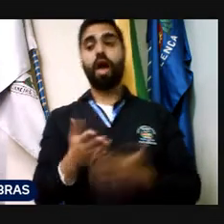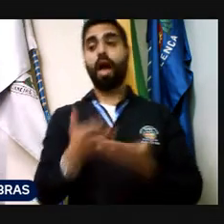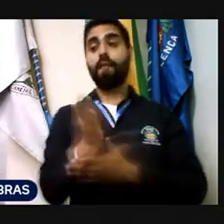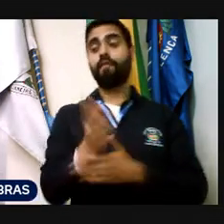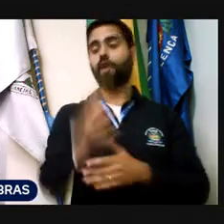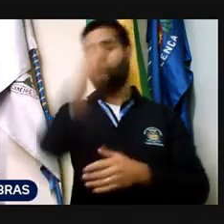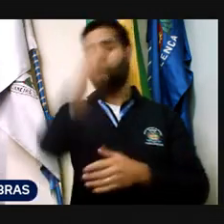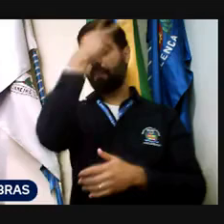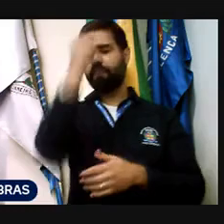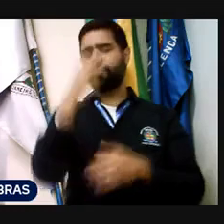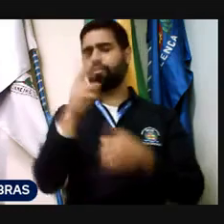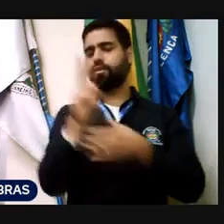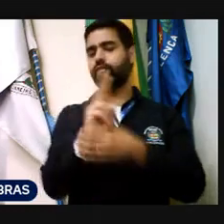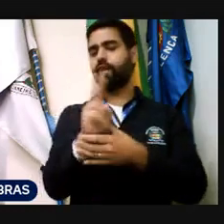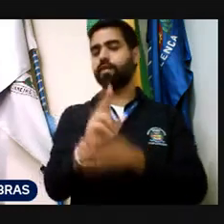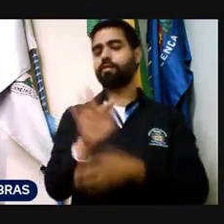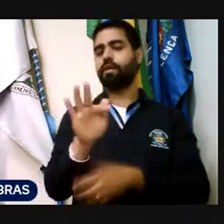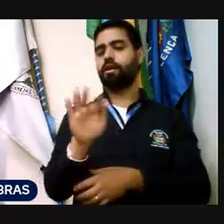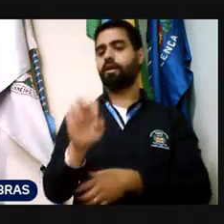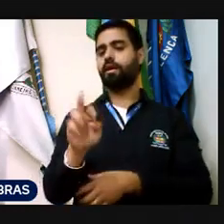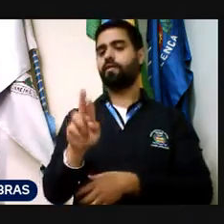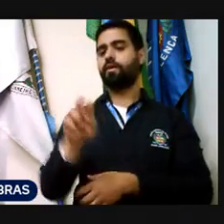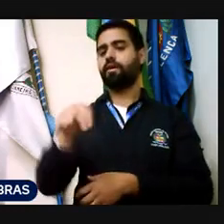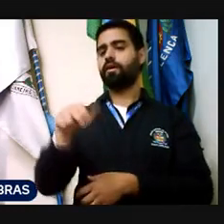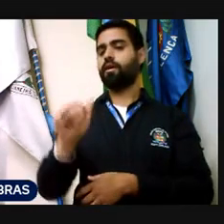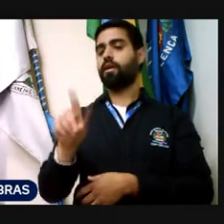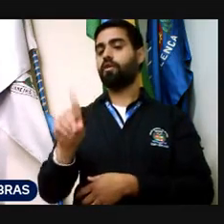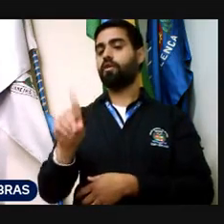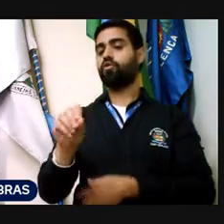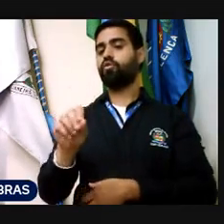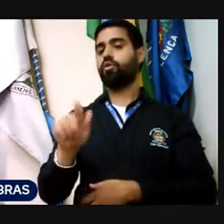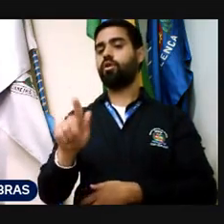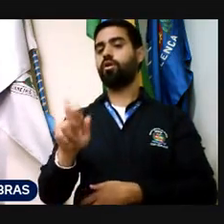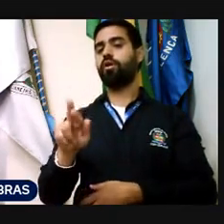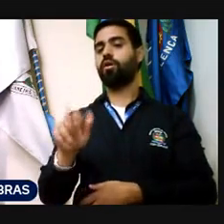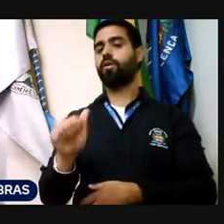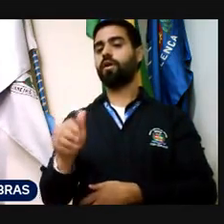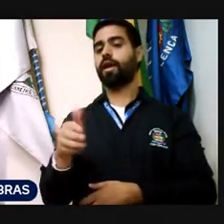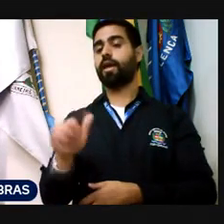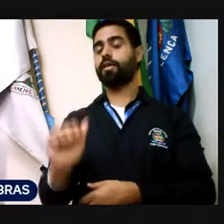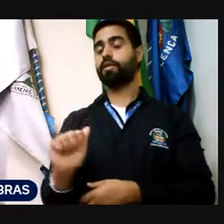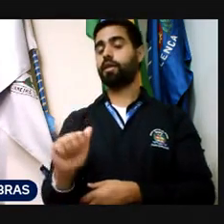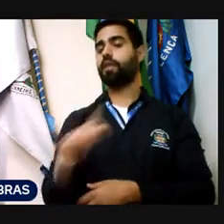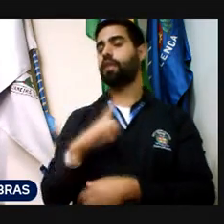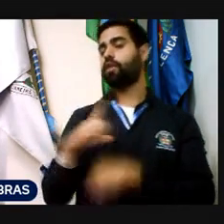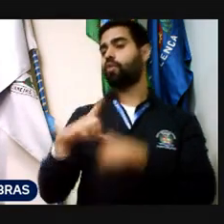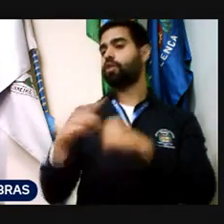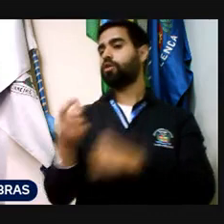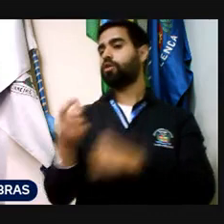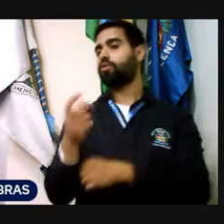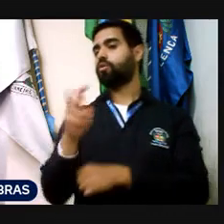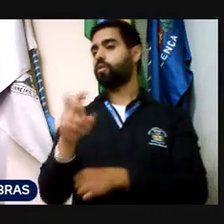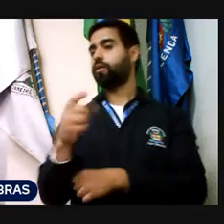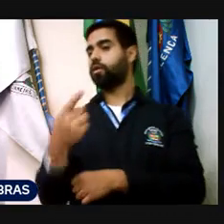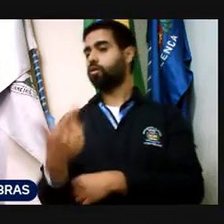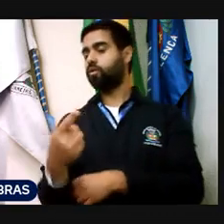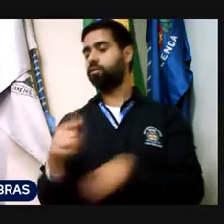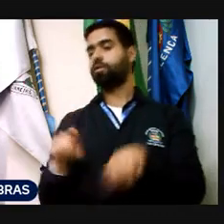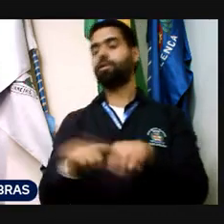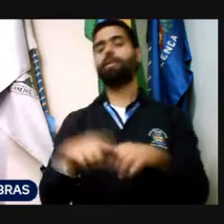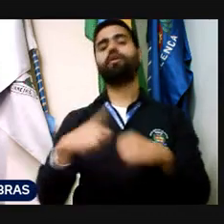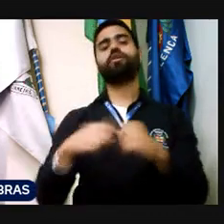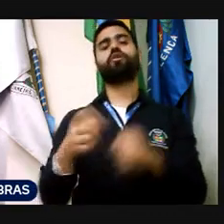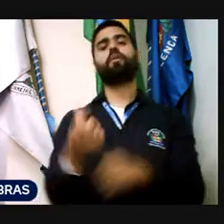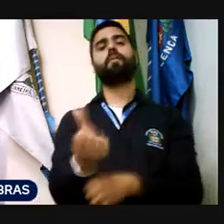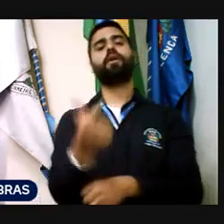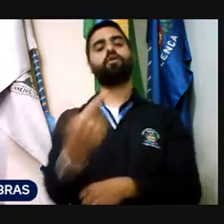prefeito municipal de Valença, Luiz Fernando Furtado da Graça, nos atribuições legais com fruto no artigo 52, parágrafo 1º, artigo 69, inciso 4 da Lei